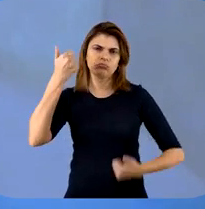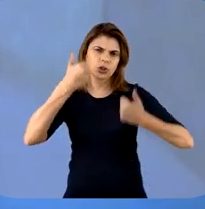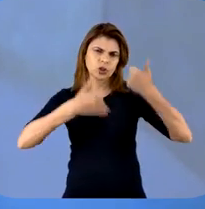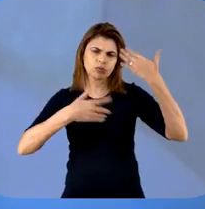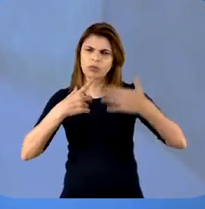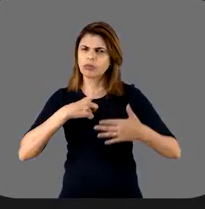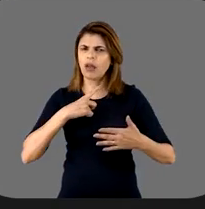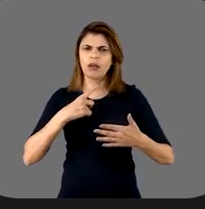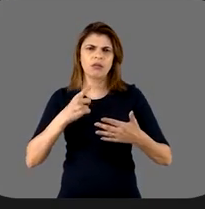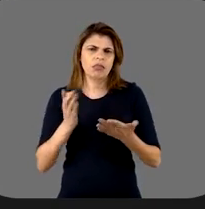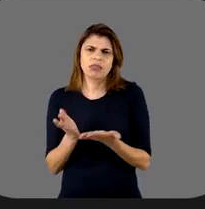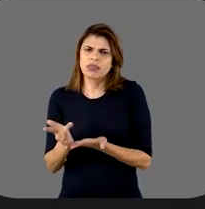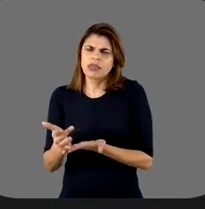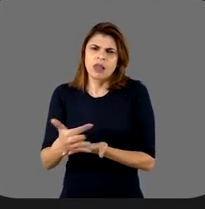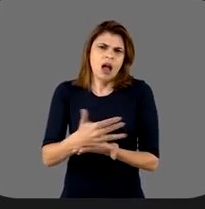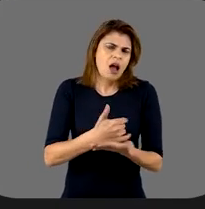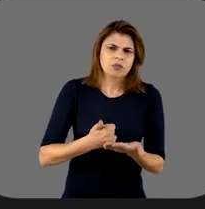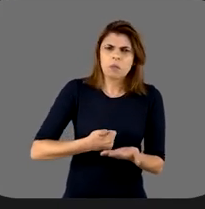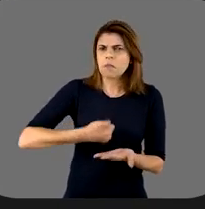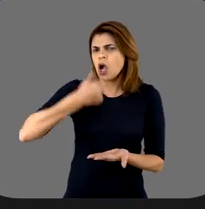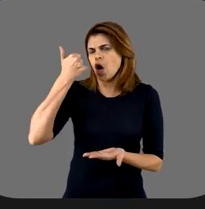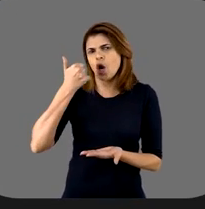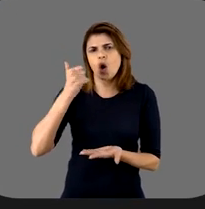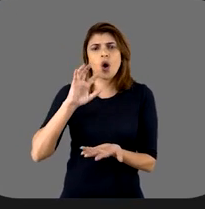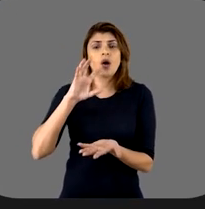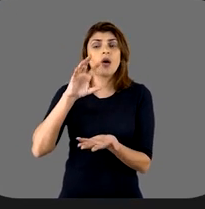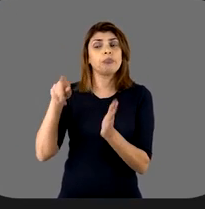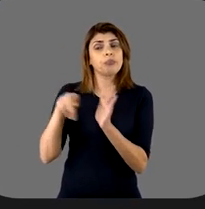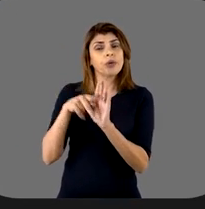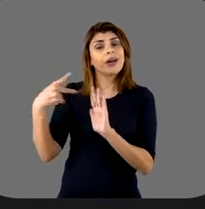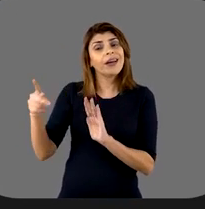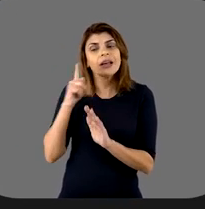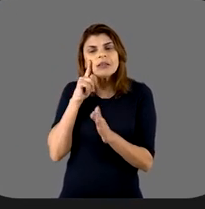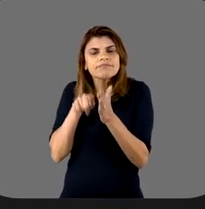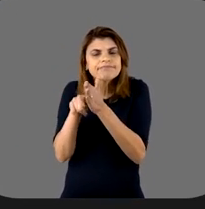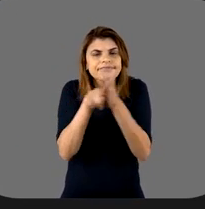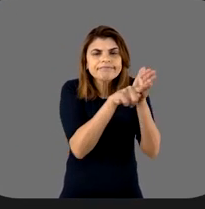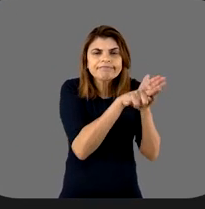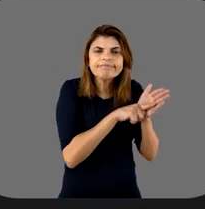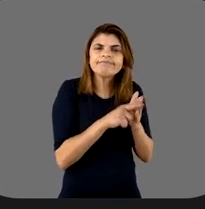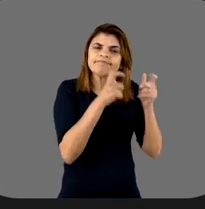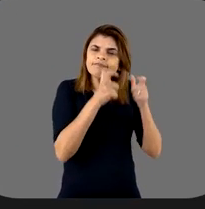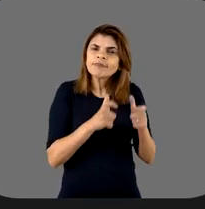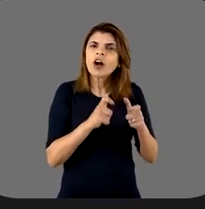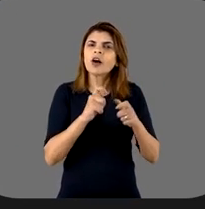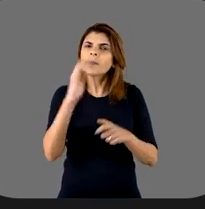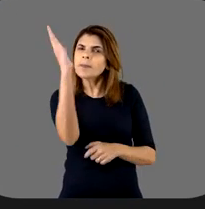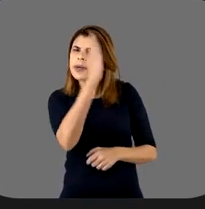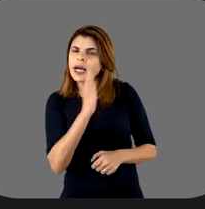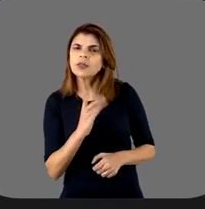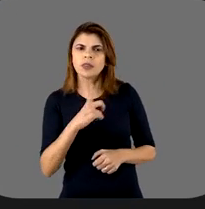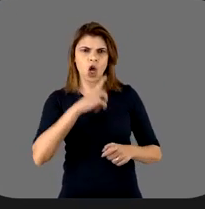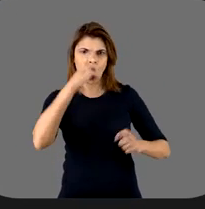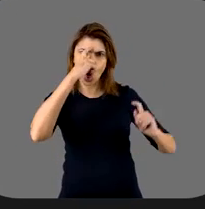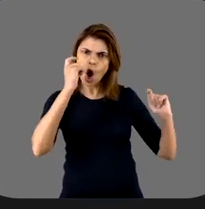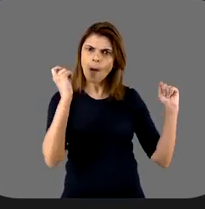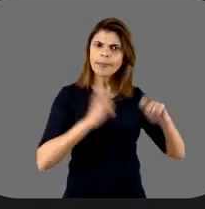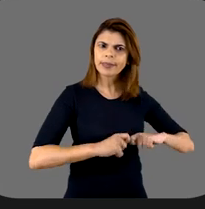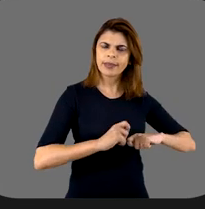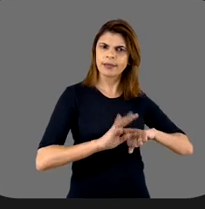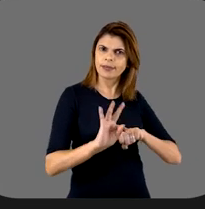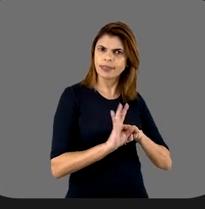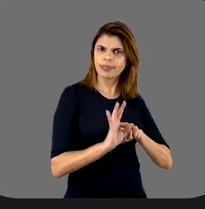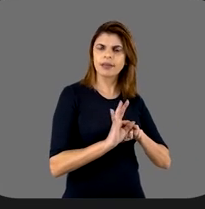os melhores dados, talvez, do Brasil, no centro que ele gerencia, digamos, com alta competência